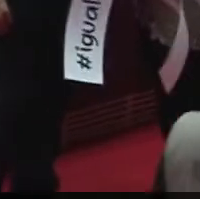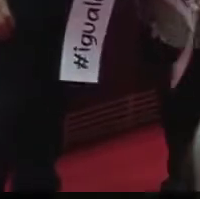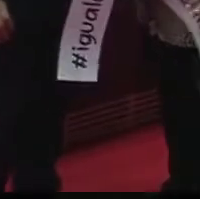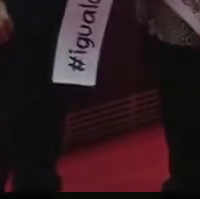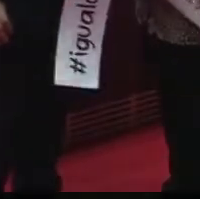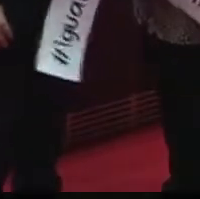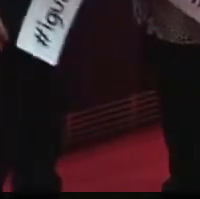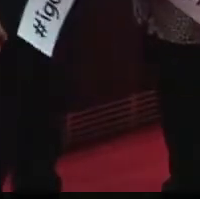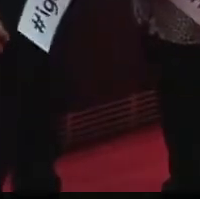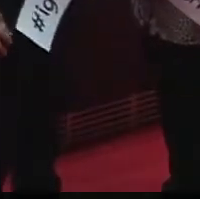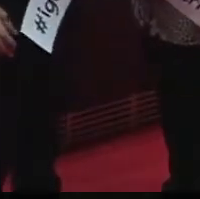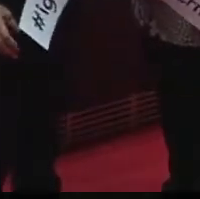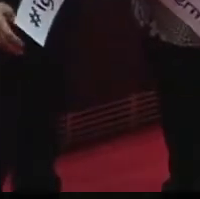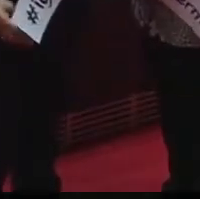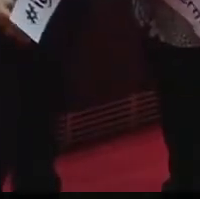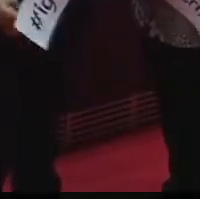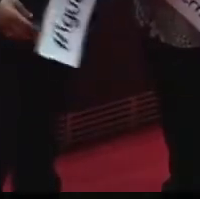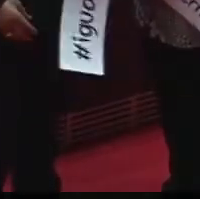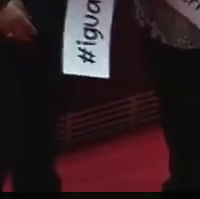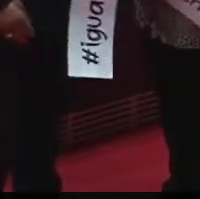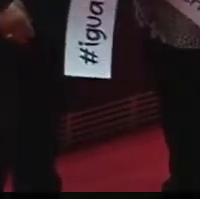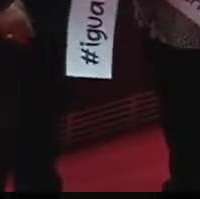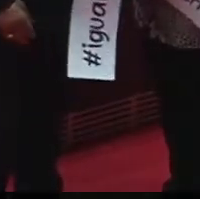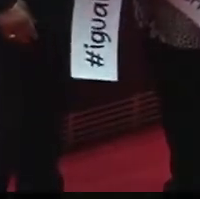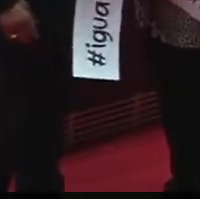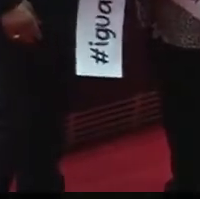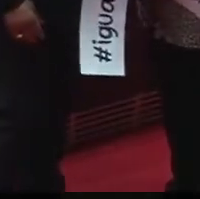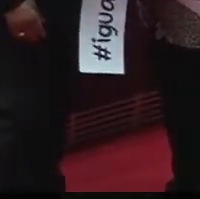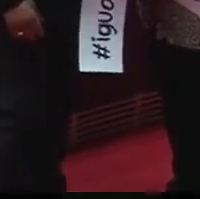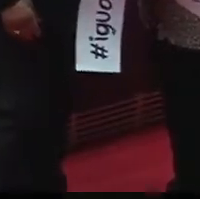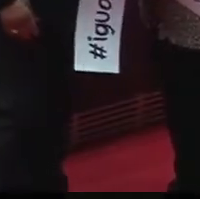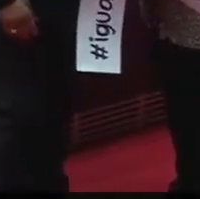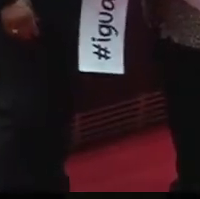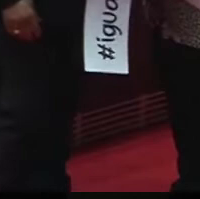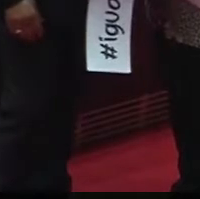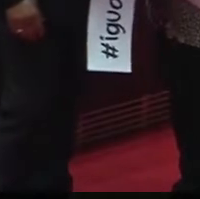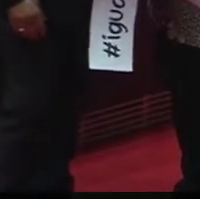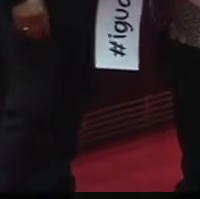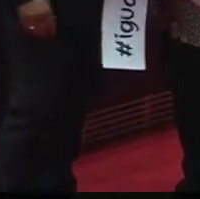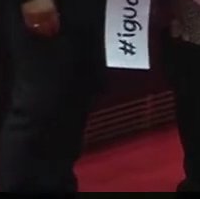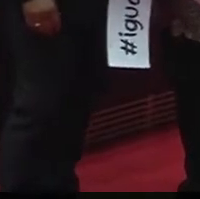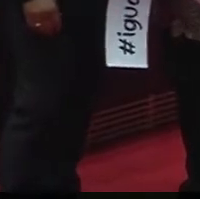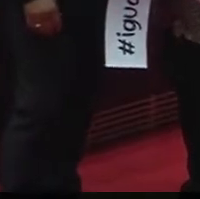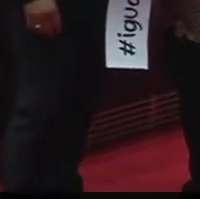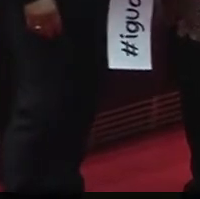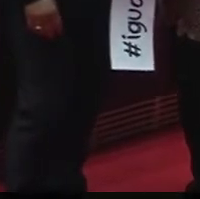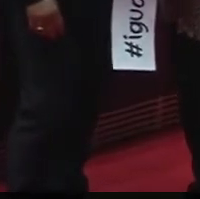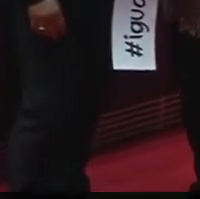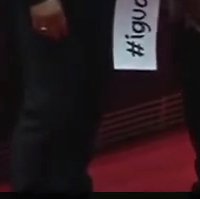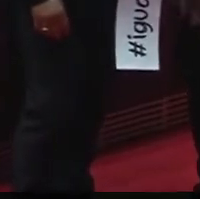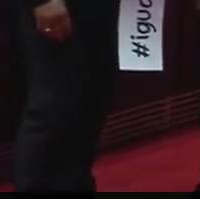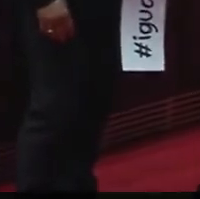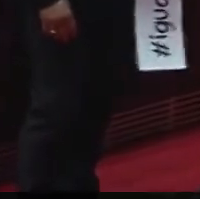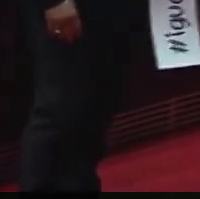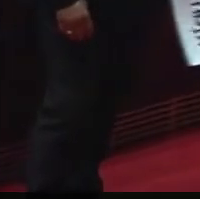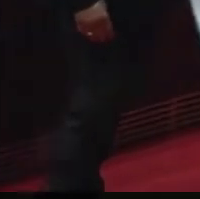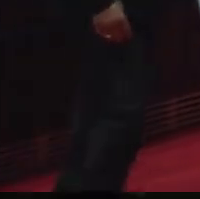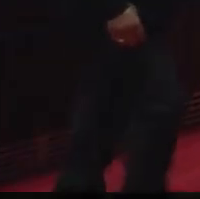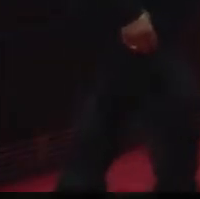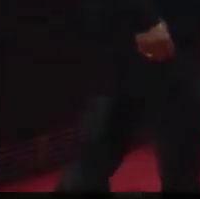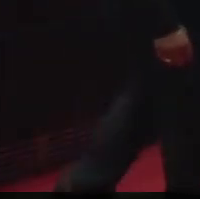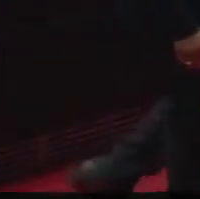e em especial também é contra a violência contra a mulher Se